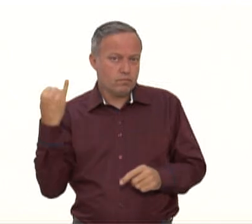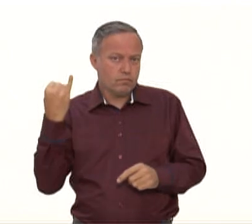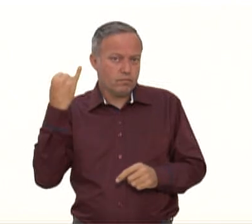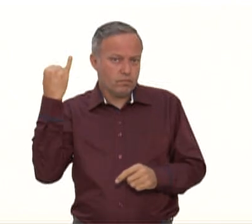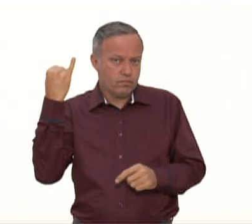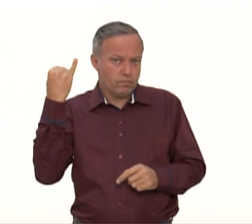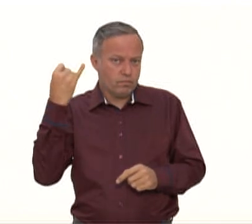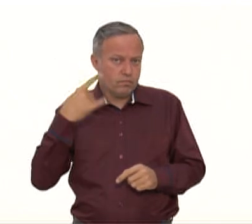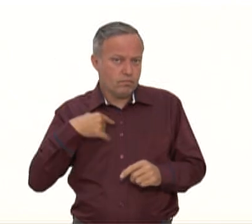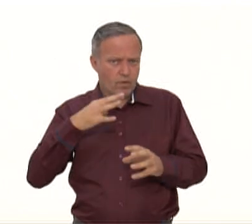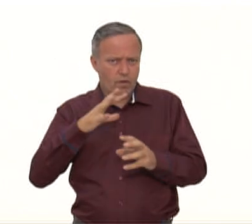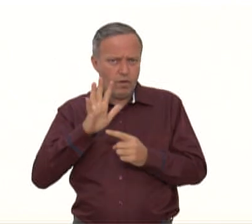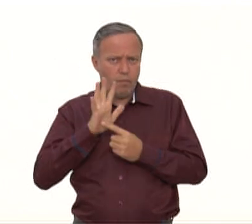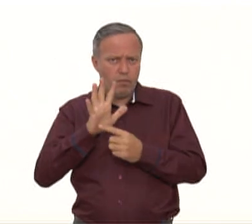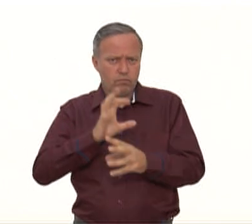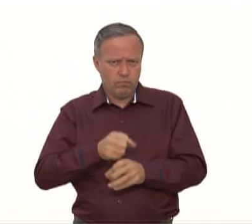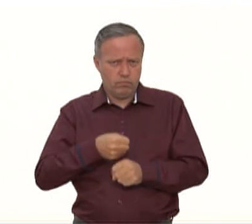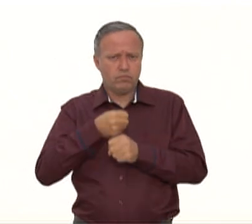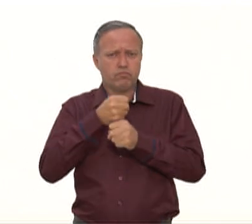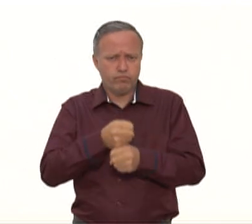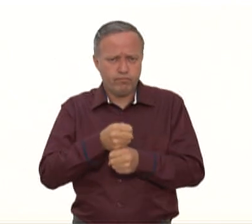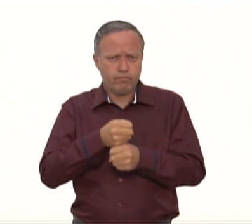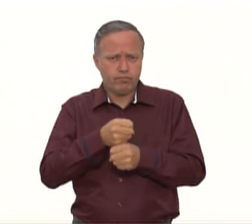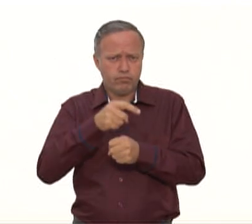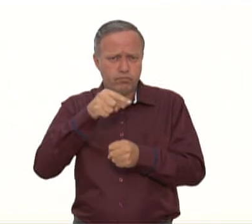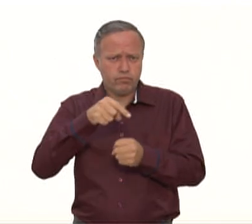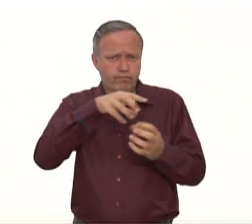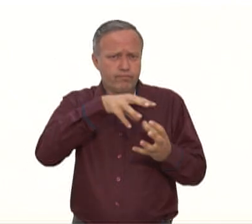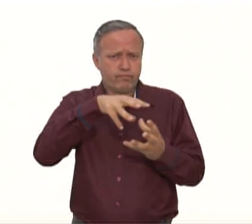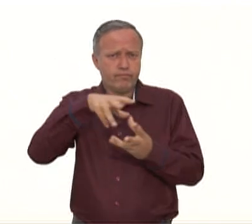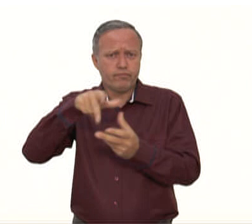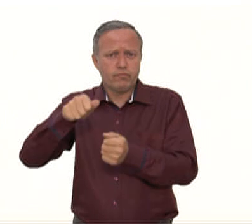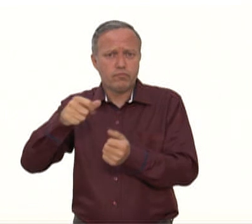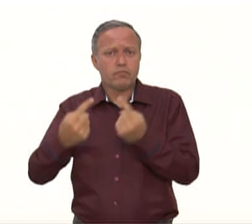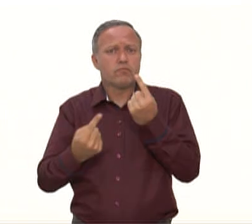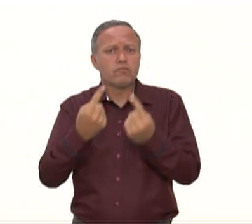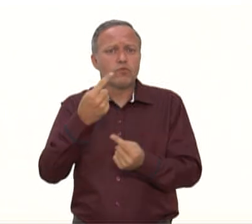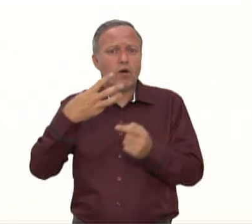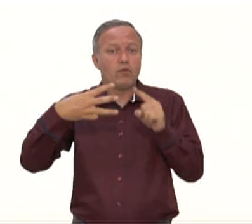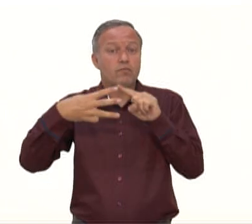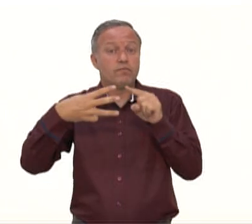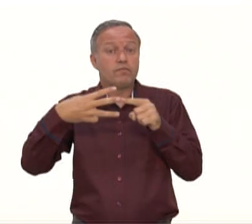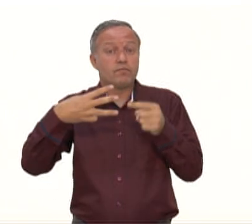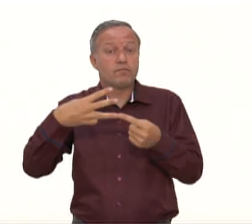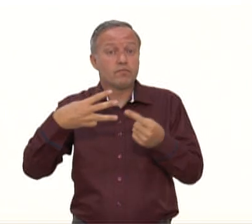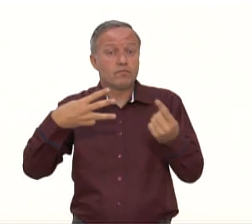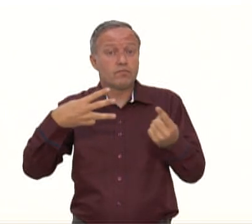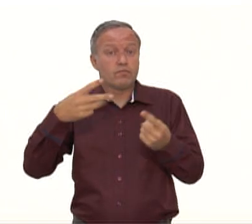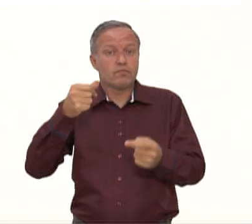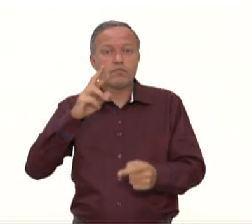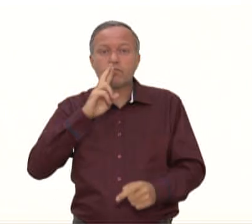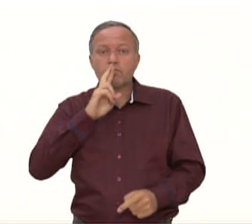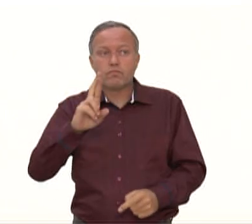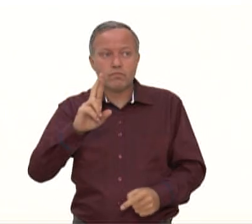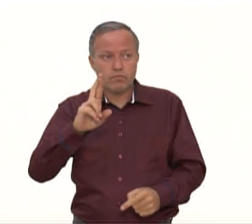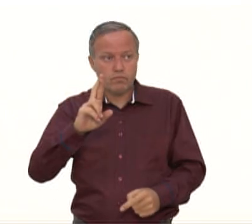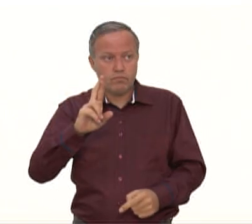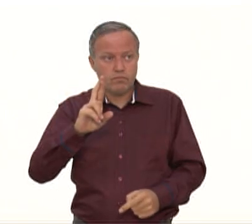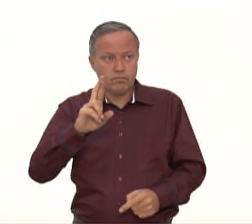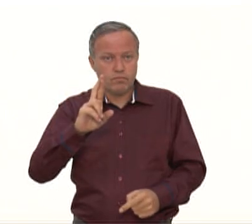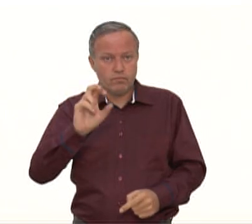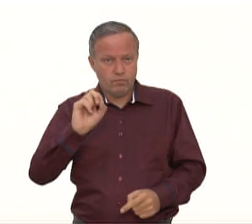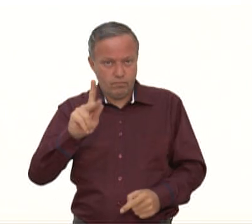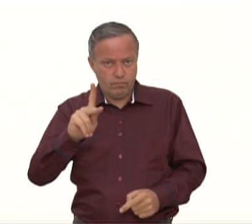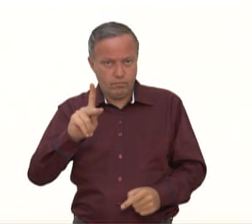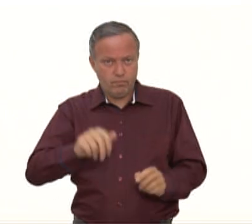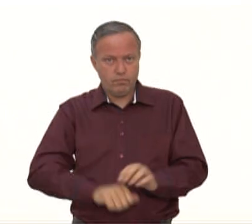determinar o poder do Estado no cenário internacional. Quais são eles? Então agora você tem um tempo para pensar sobre isso e